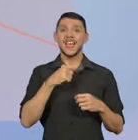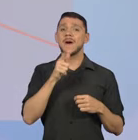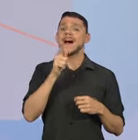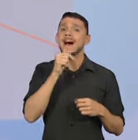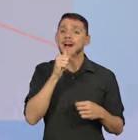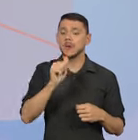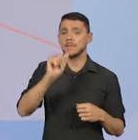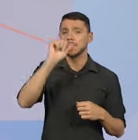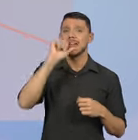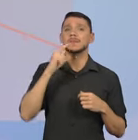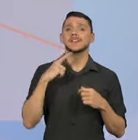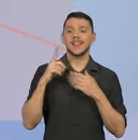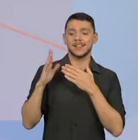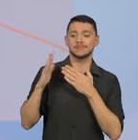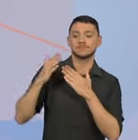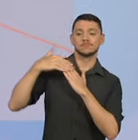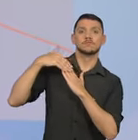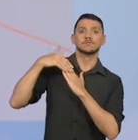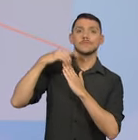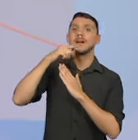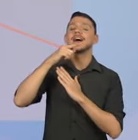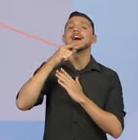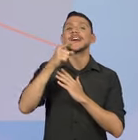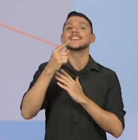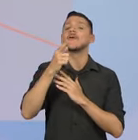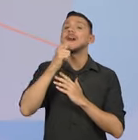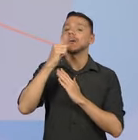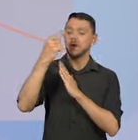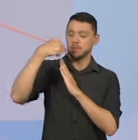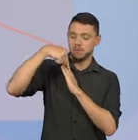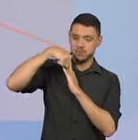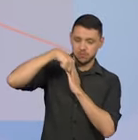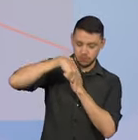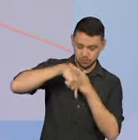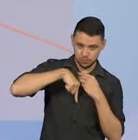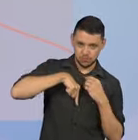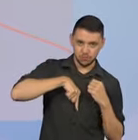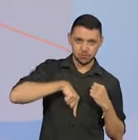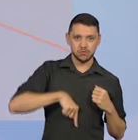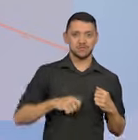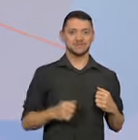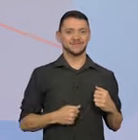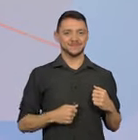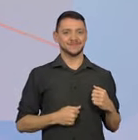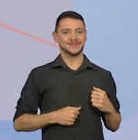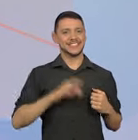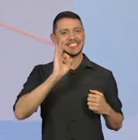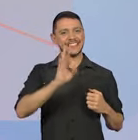Então, o que acontece? Tem um desvio, passa para cá e daqui vai para o estômago. É interessante o nosso